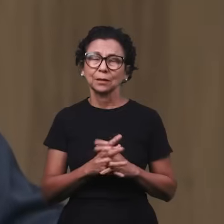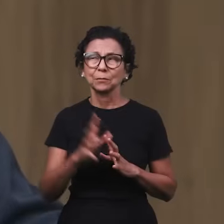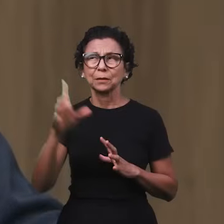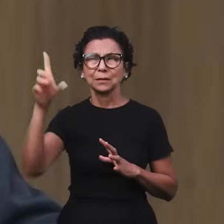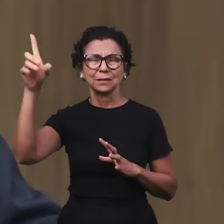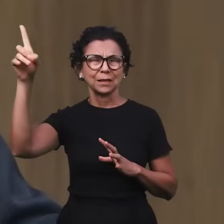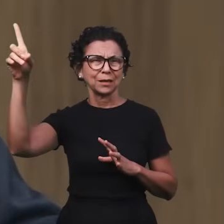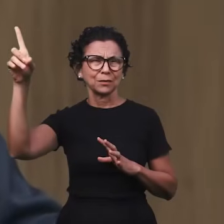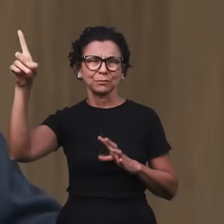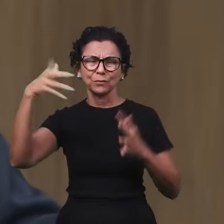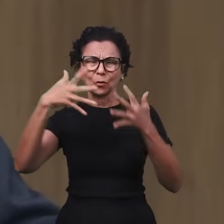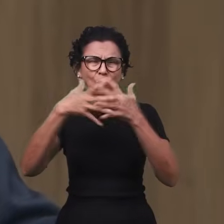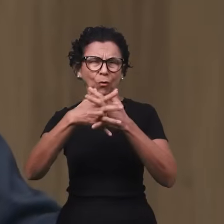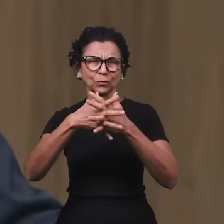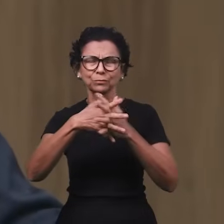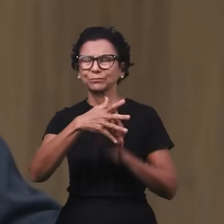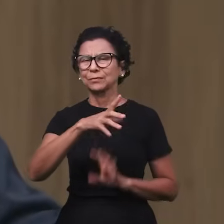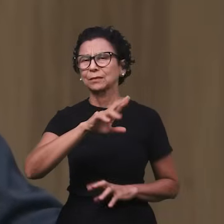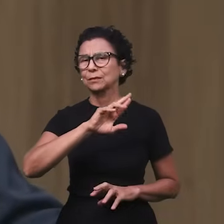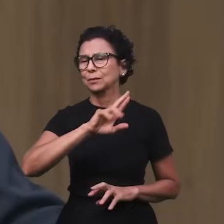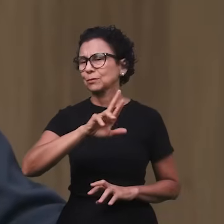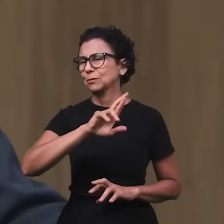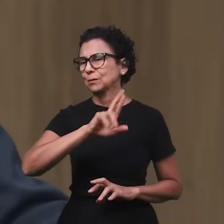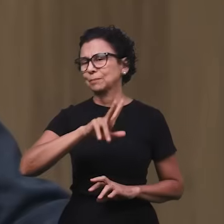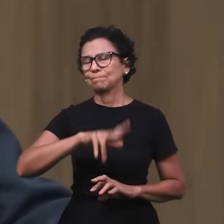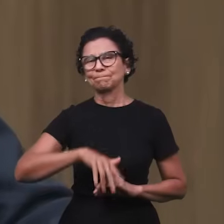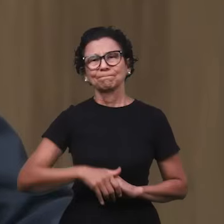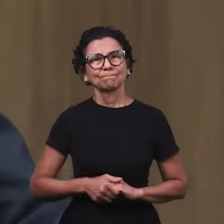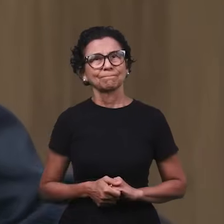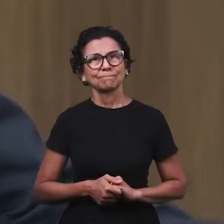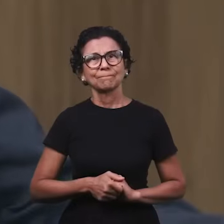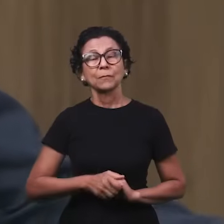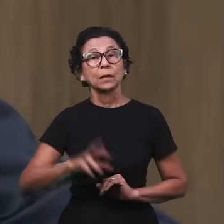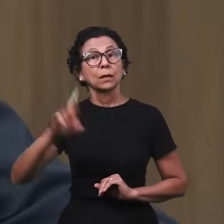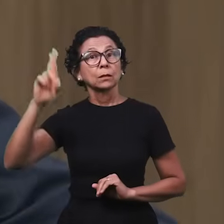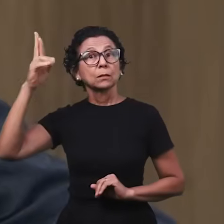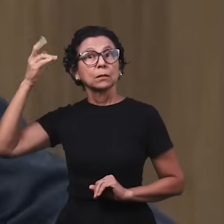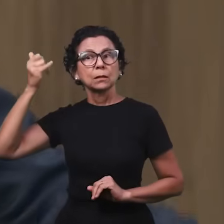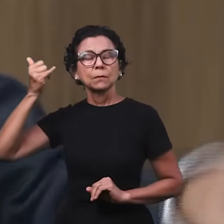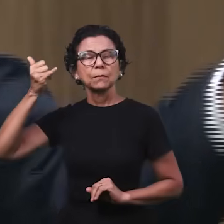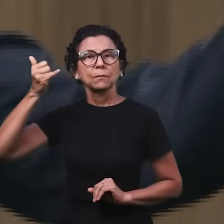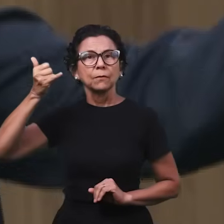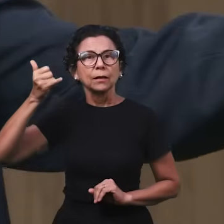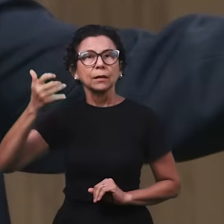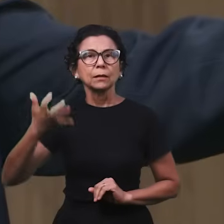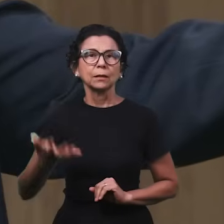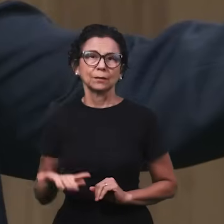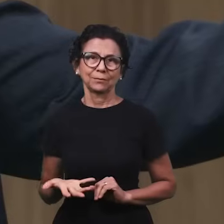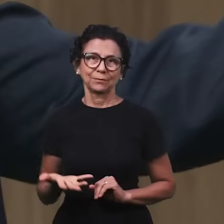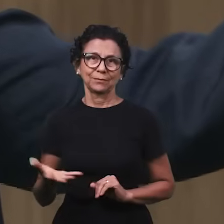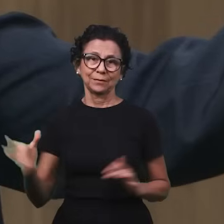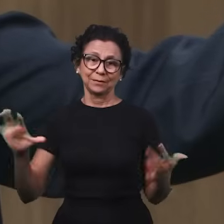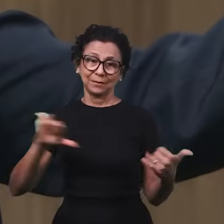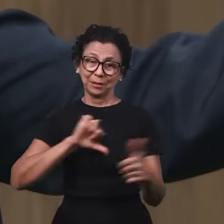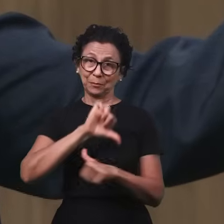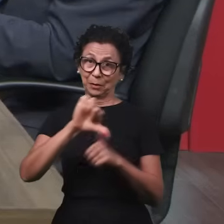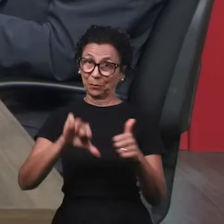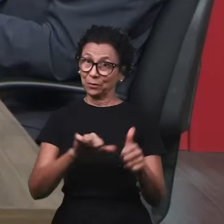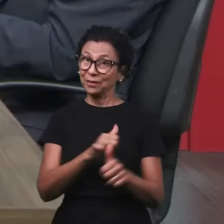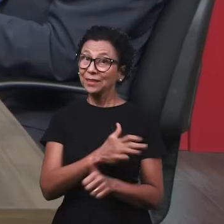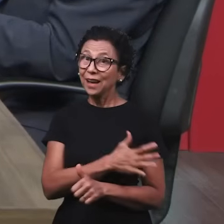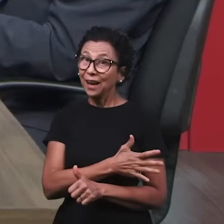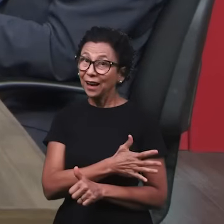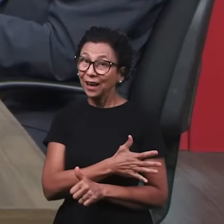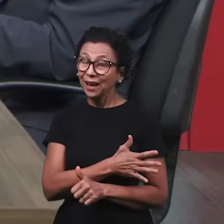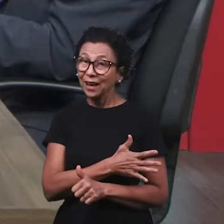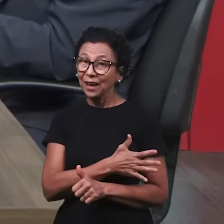de confusão, né? Então, quando Deus ele se revela, é para mudar esse cenário que